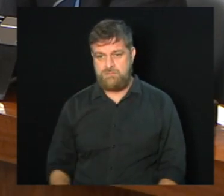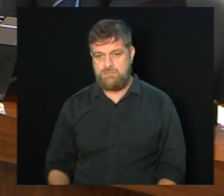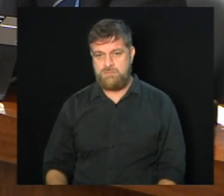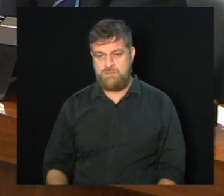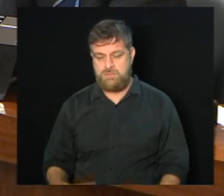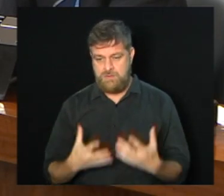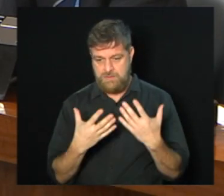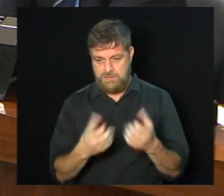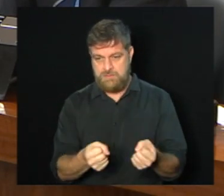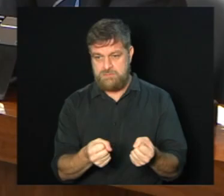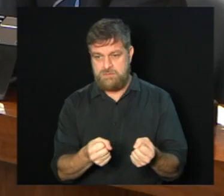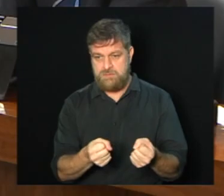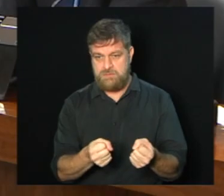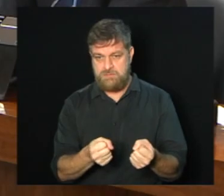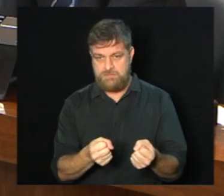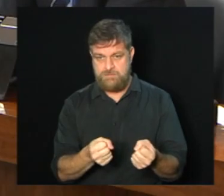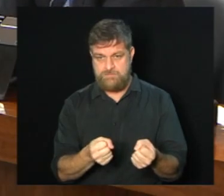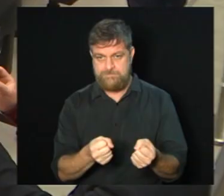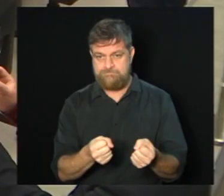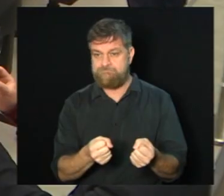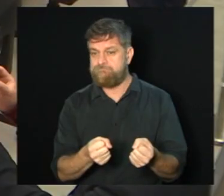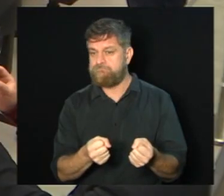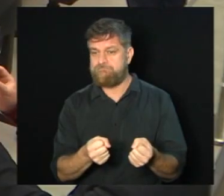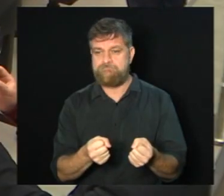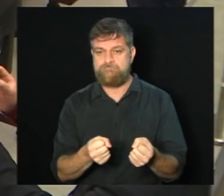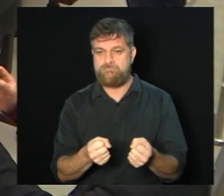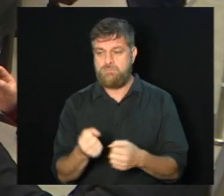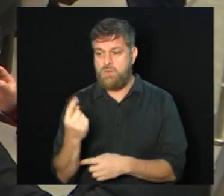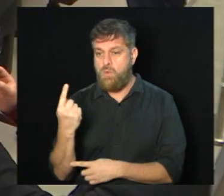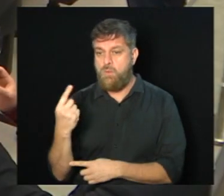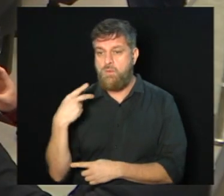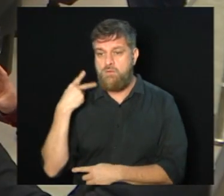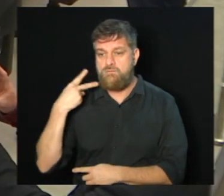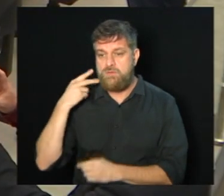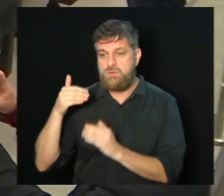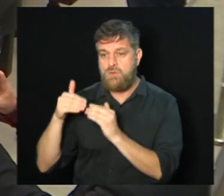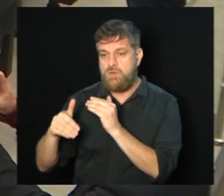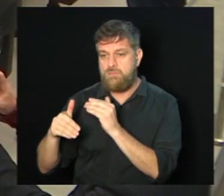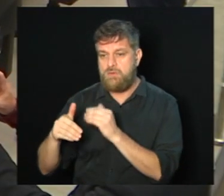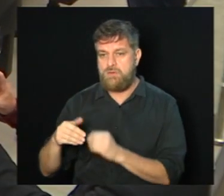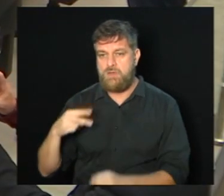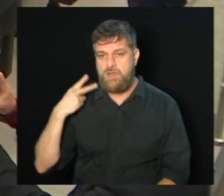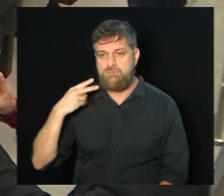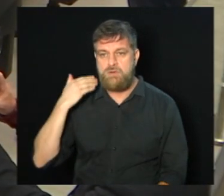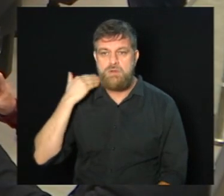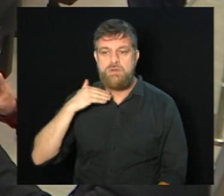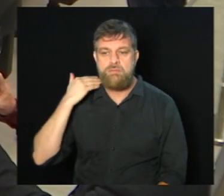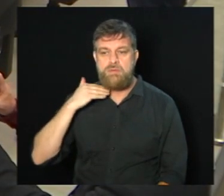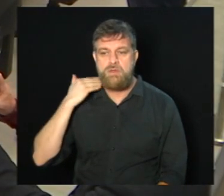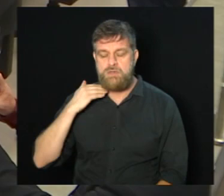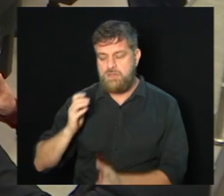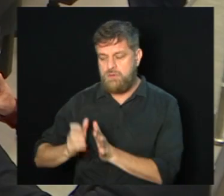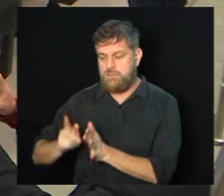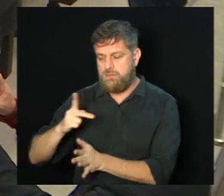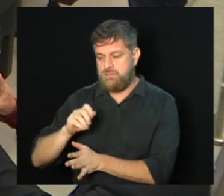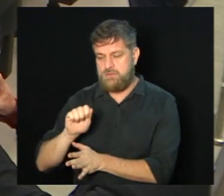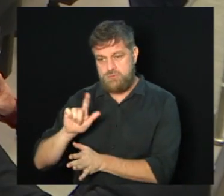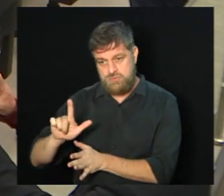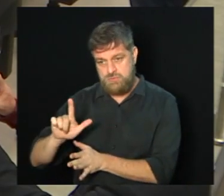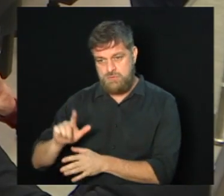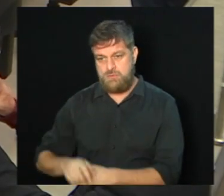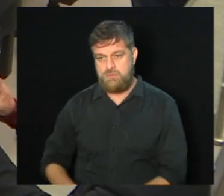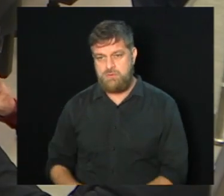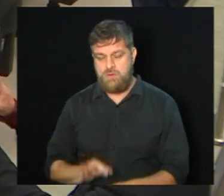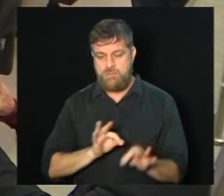projeto, permaneçam como estão. Com o único voto contrário da vereadora Mariana Conte, do PSOL, o projeto